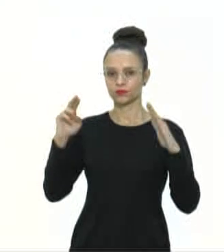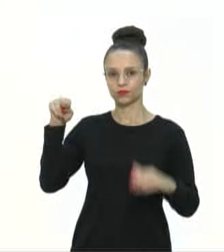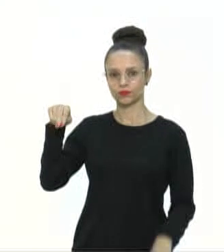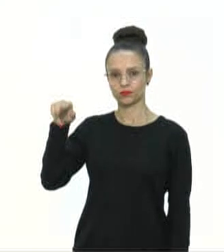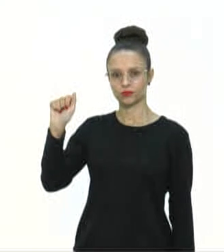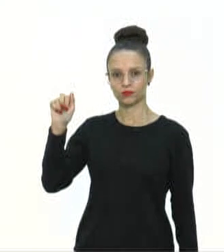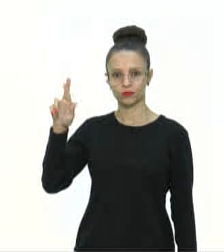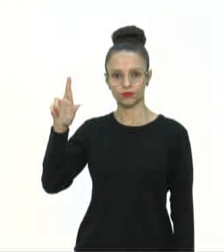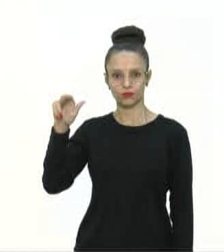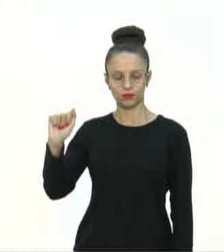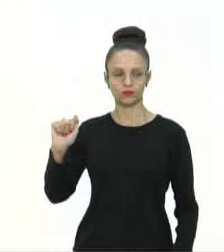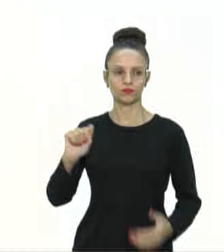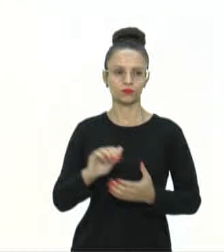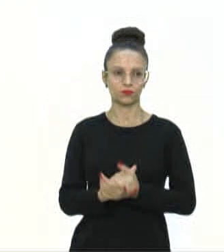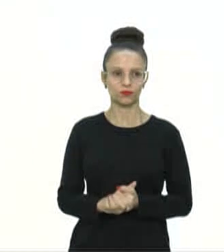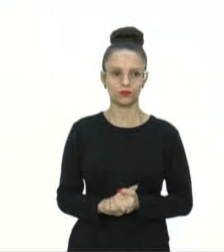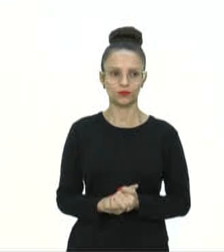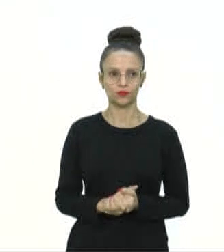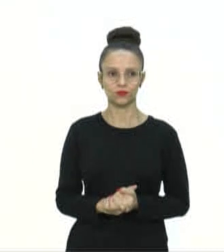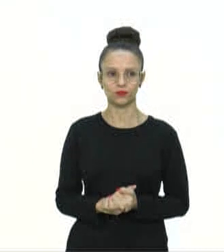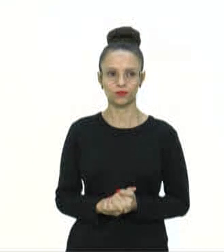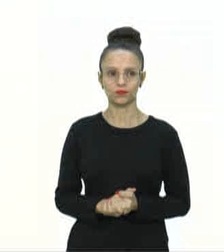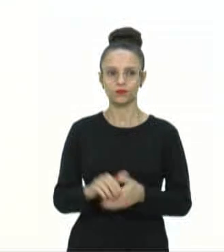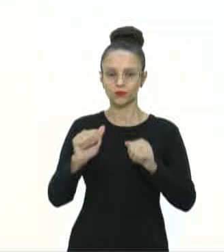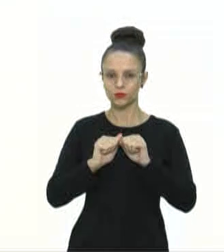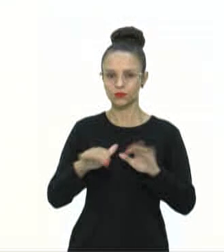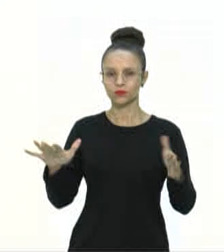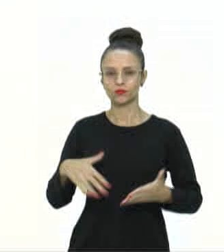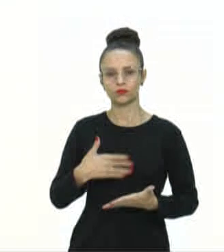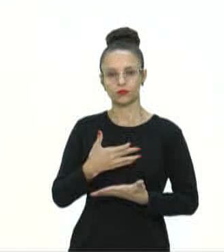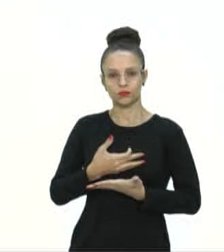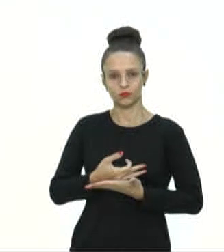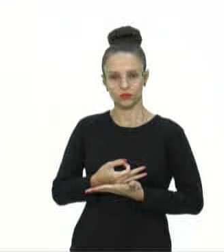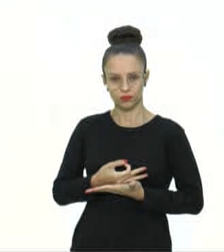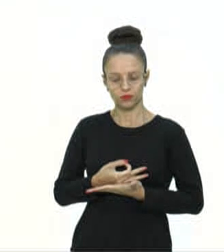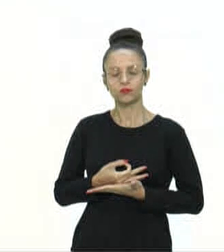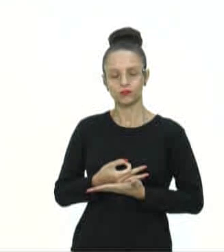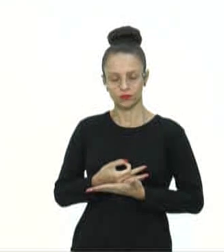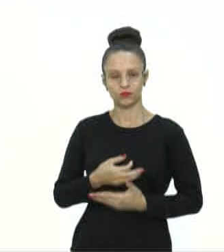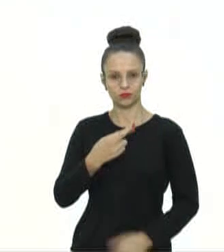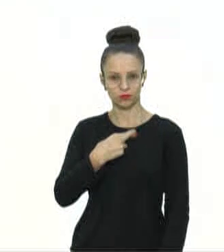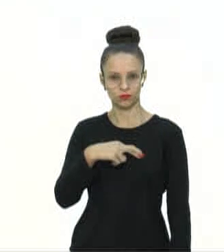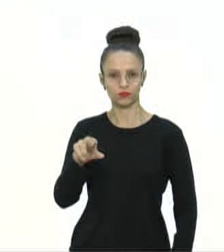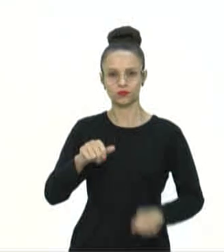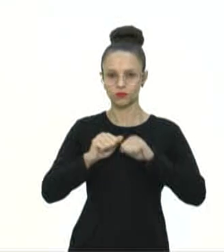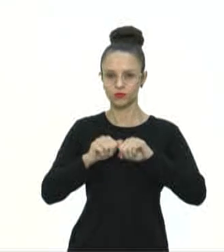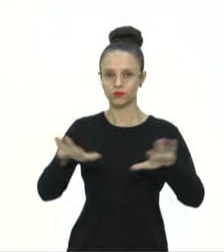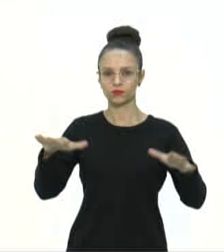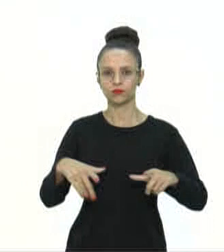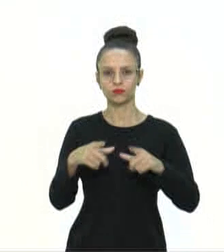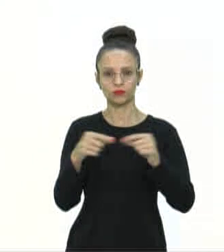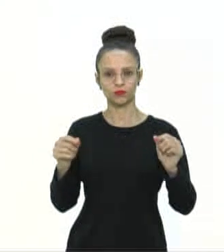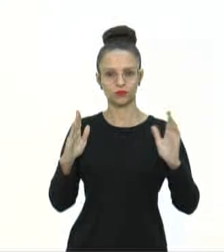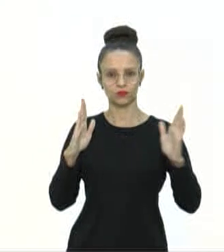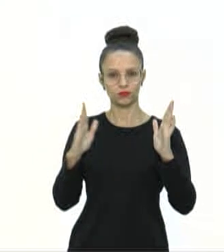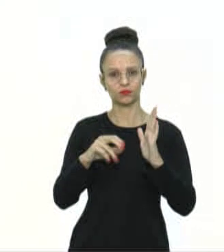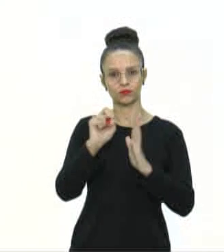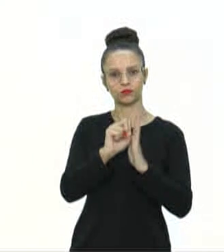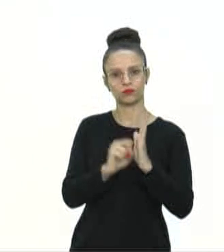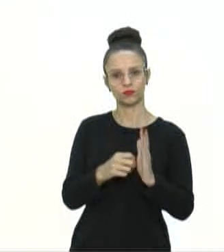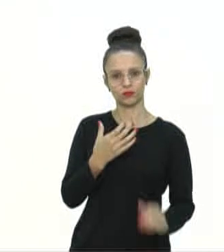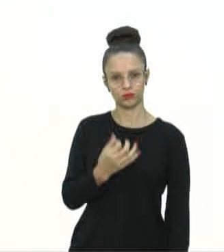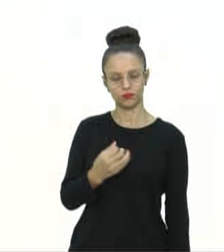Período de Nara. Com a difusão do budismo no Japão, durante os séculos 6 e